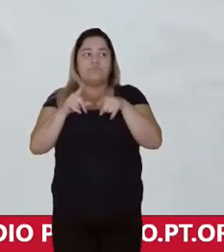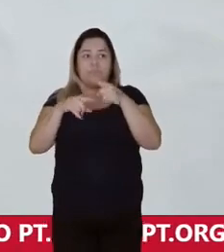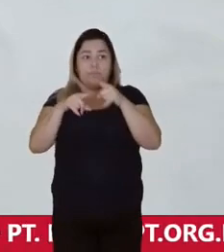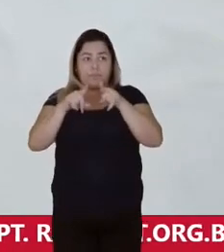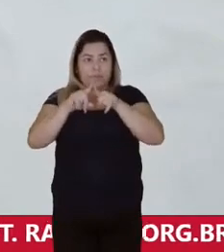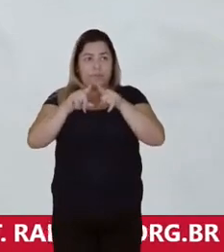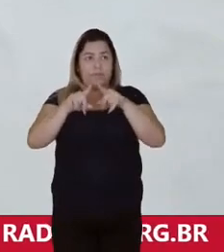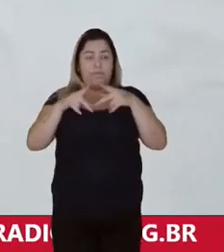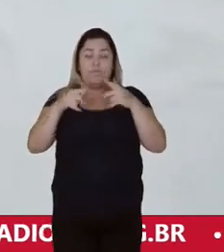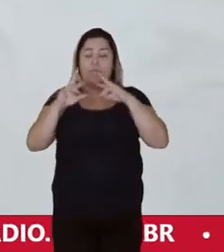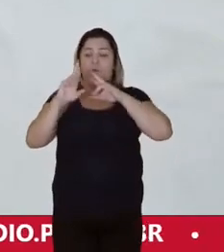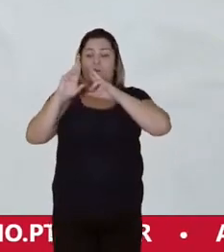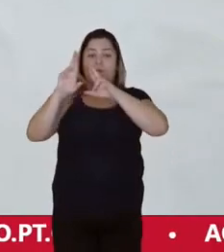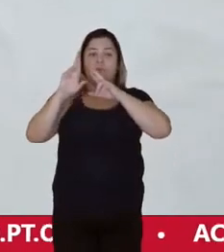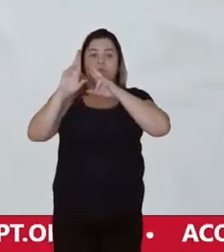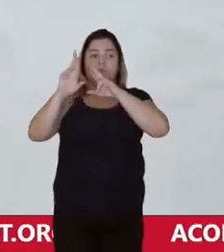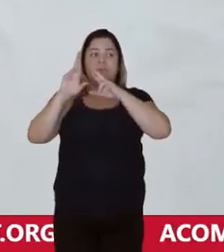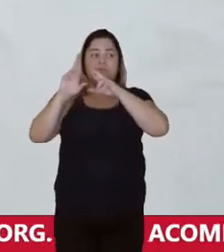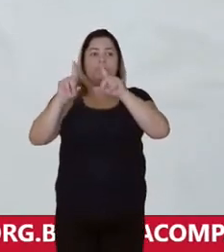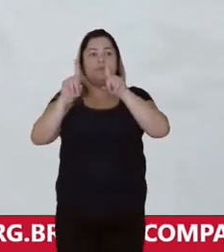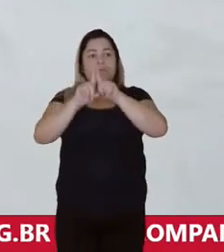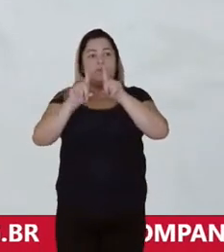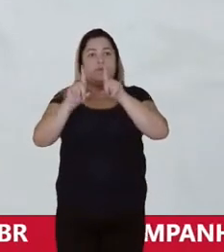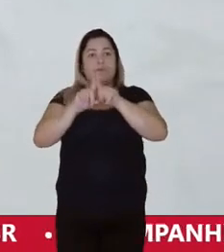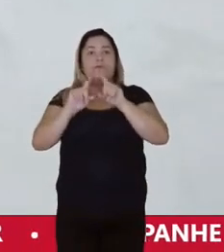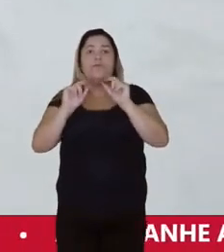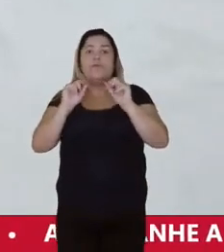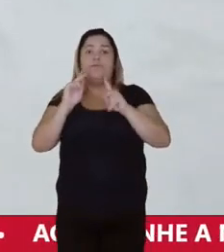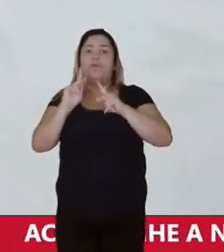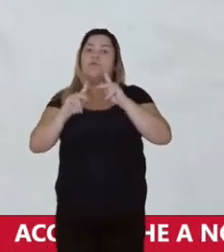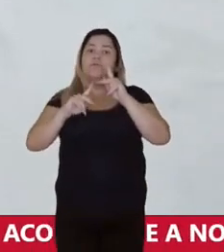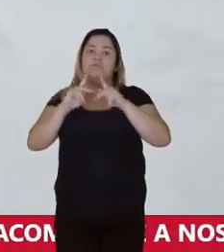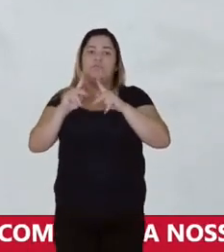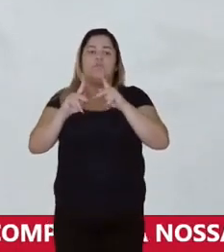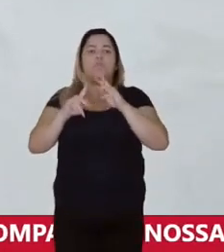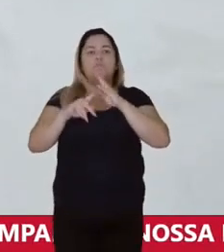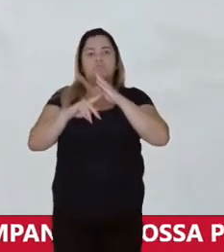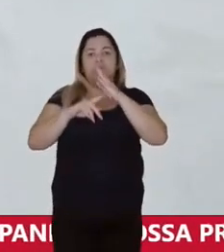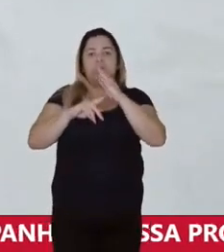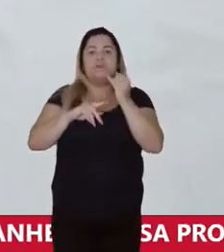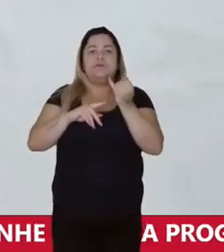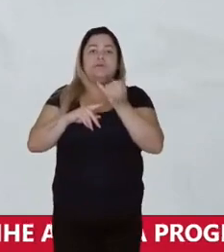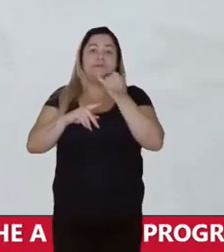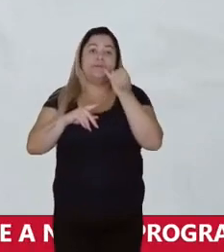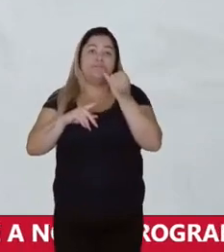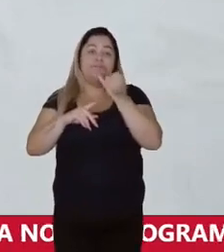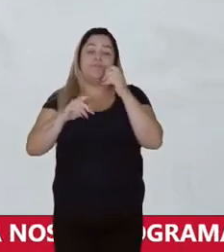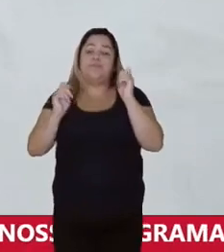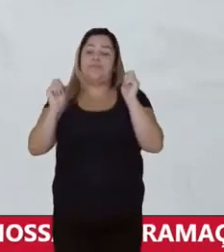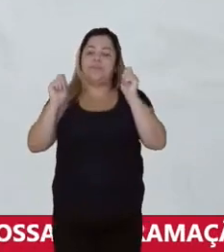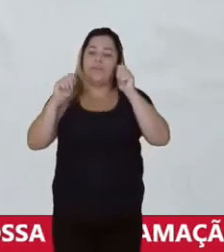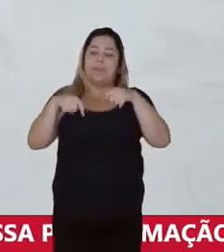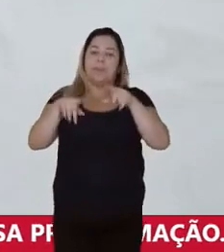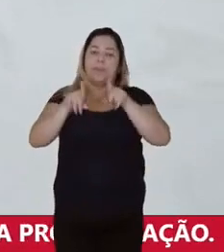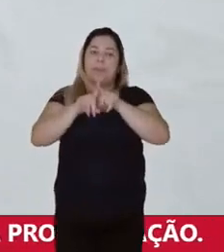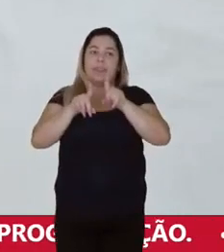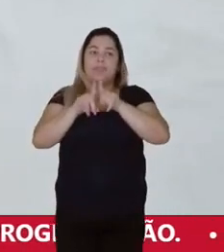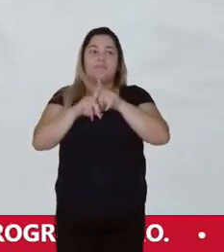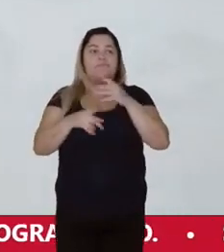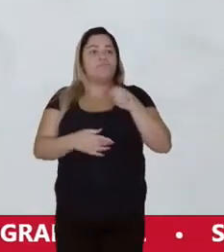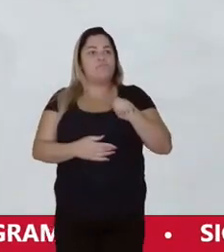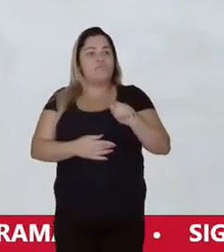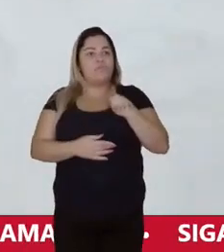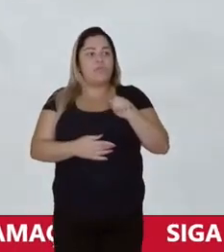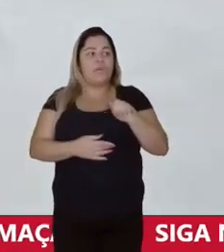com muita esperança a gente volte a colocar o povo como prioridade, o povo que mais precisa. A gente vive